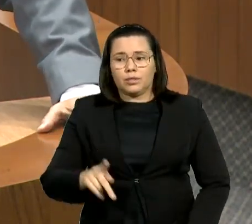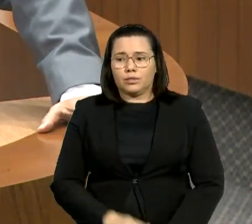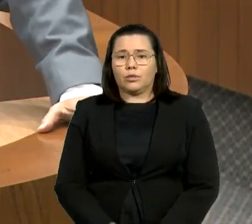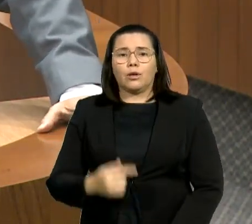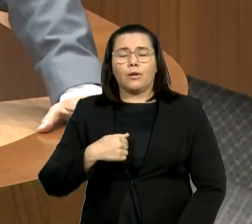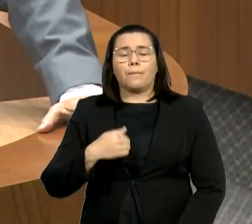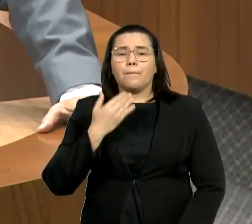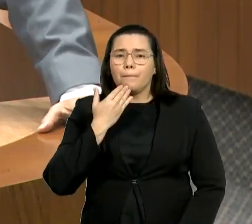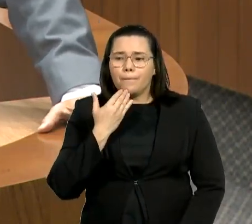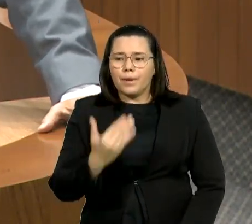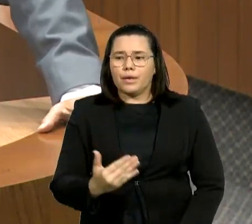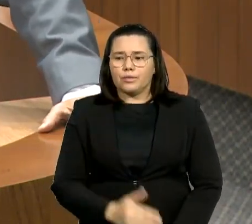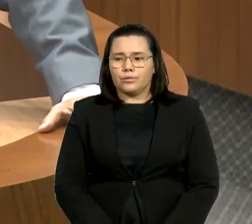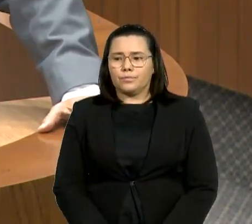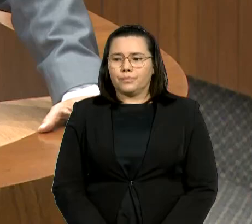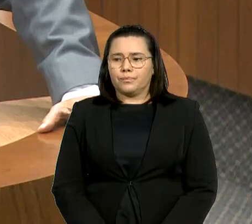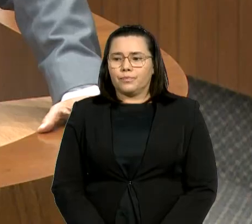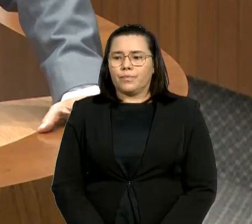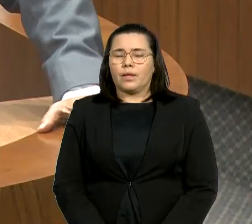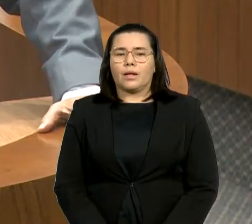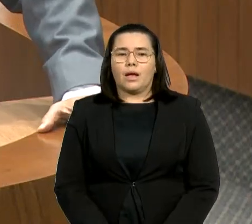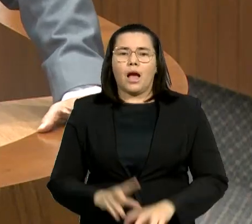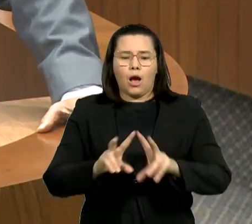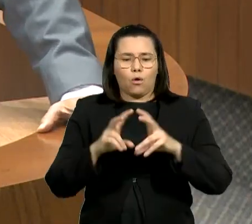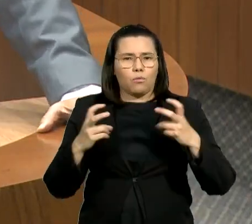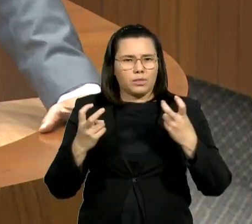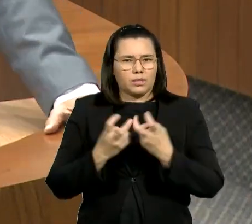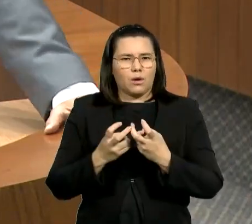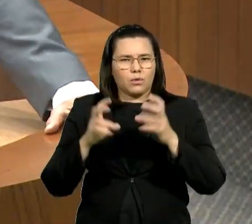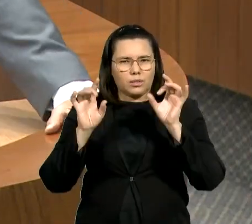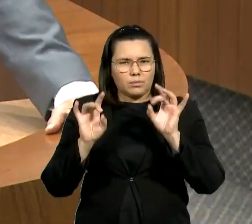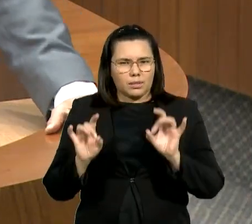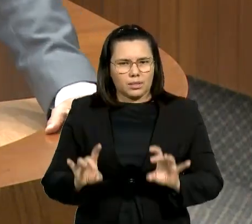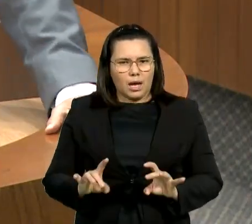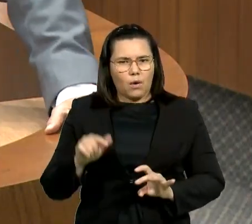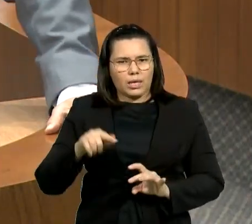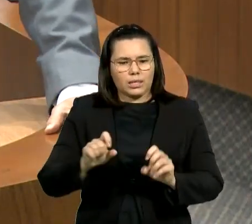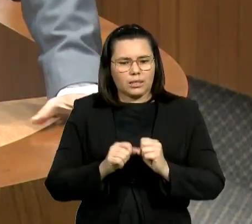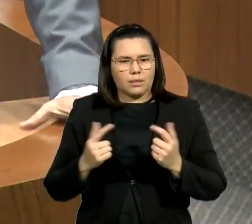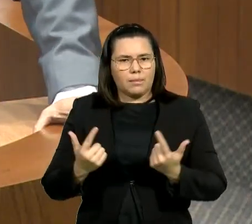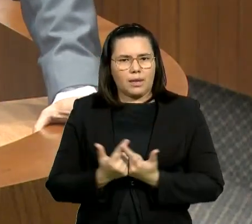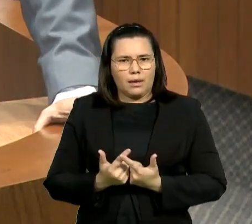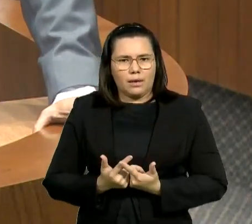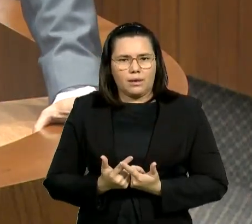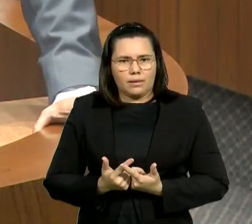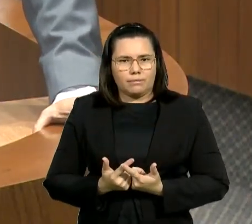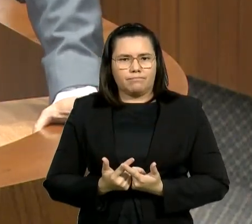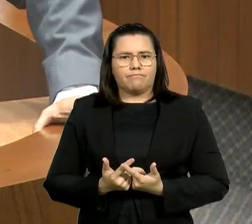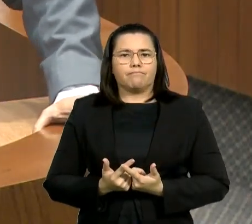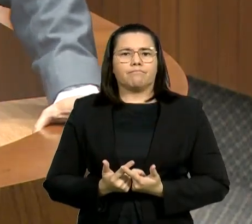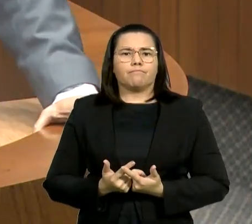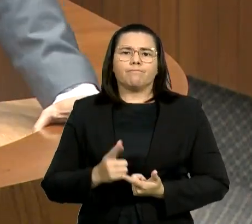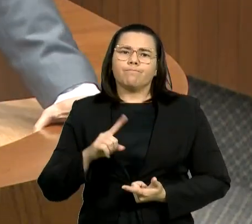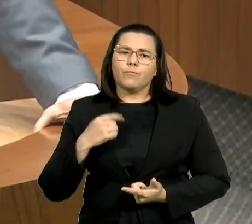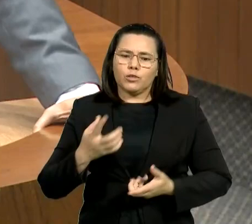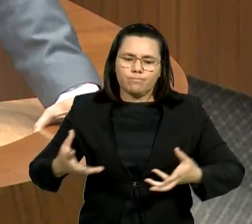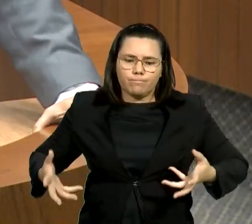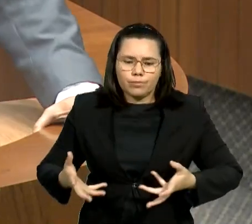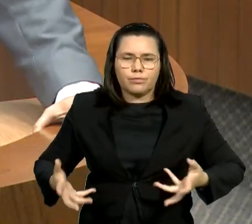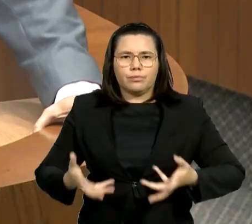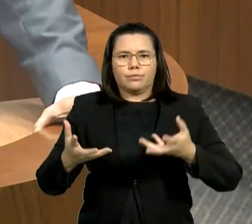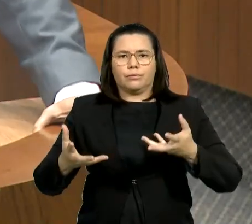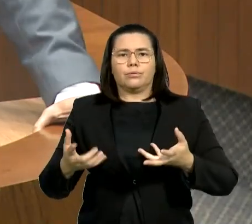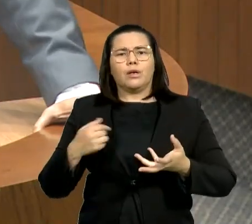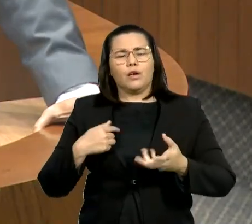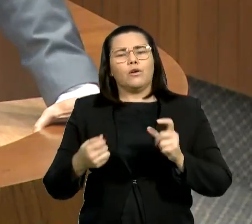comissão, concluindo, essa comissão especial possa ser revigorada. E nós estamos entrando com